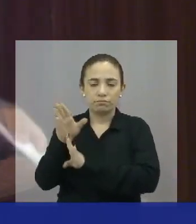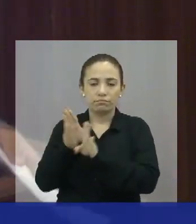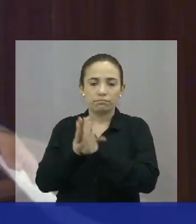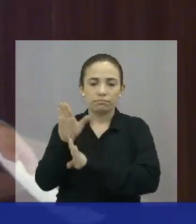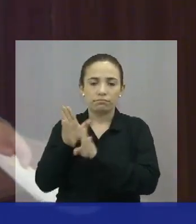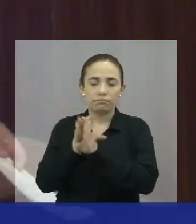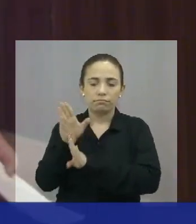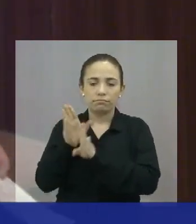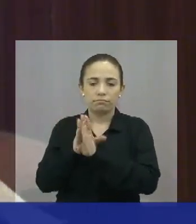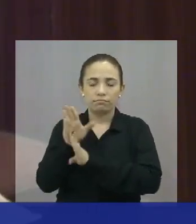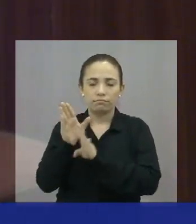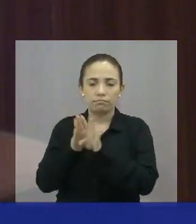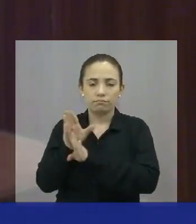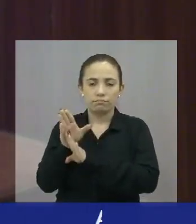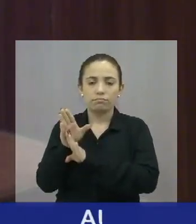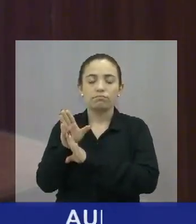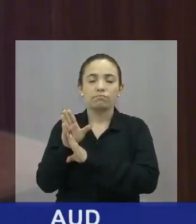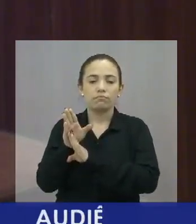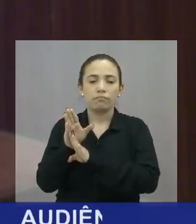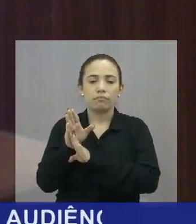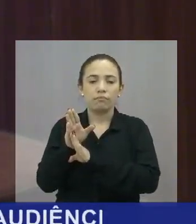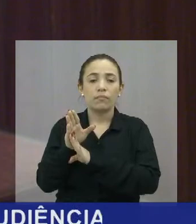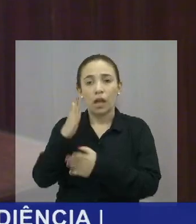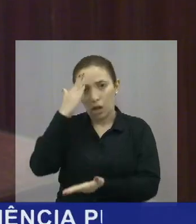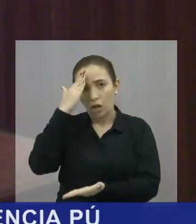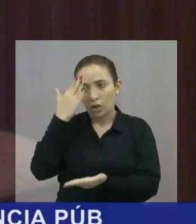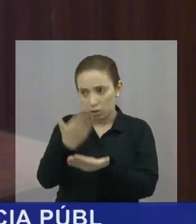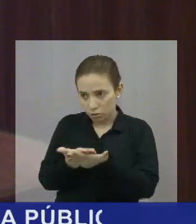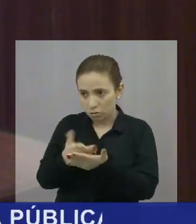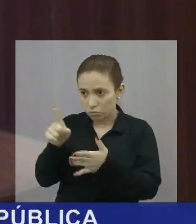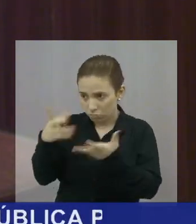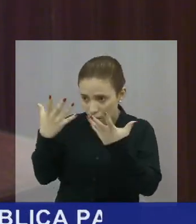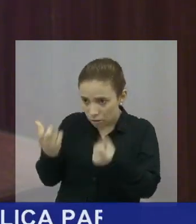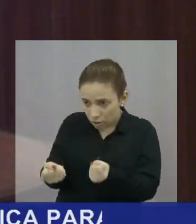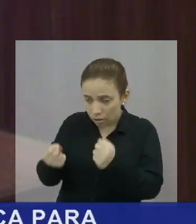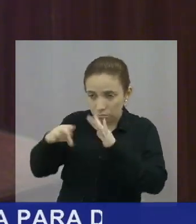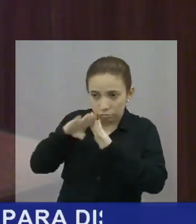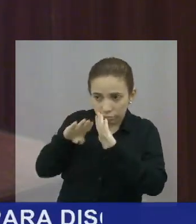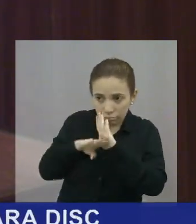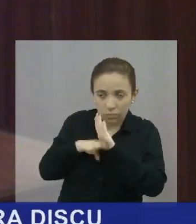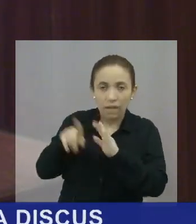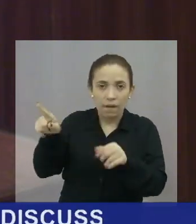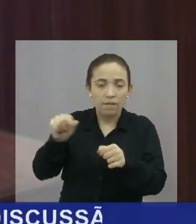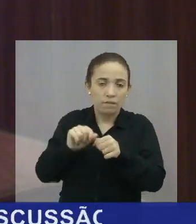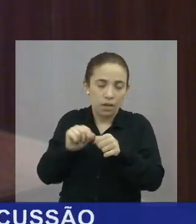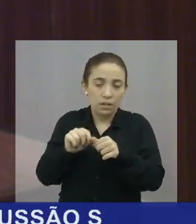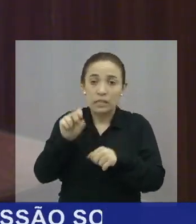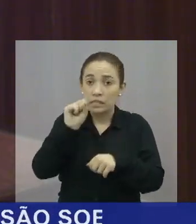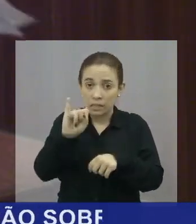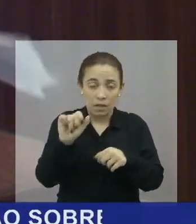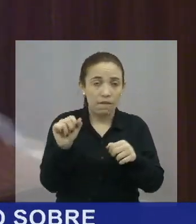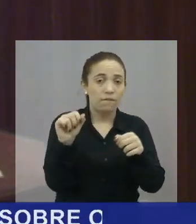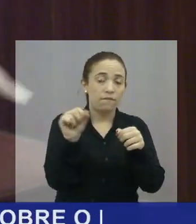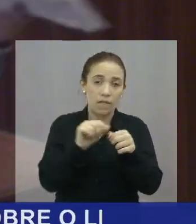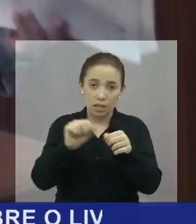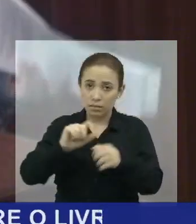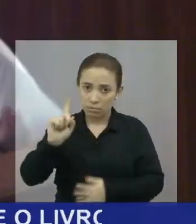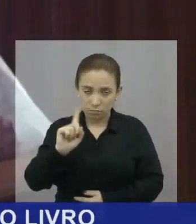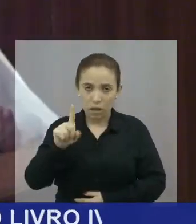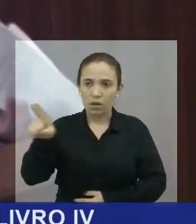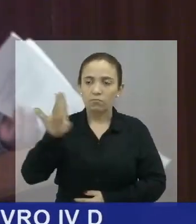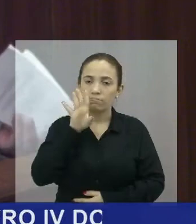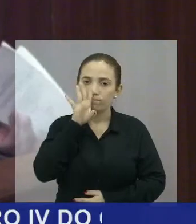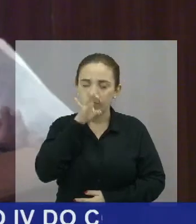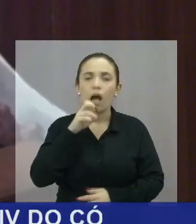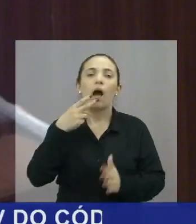que seja regularizado, que o de boa-fé, o cidadão de boa-fé irá fazer, o que não fizer, que for resistente à lei, esse